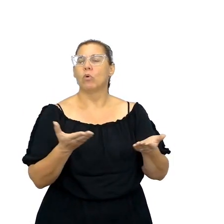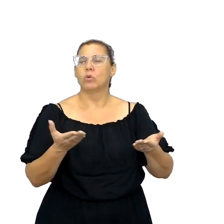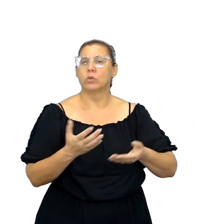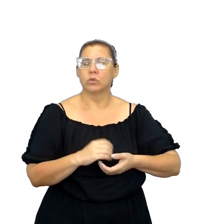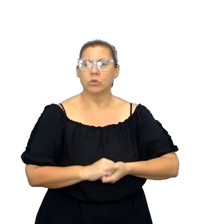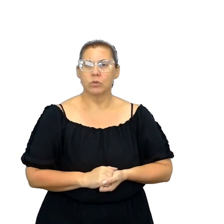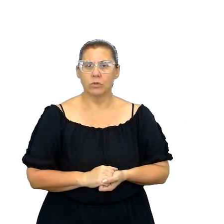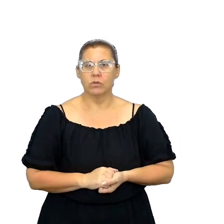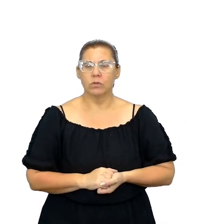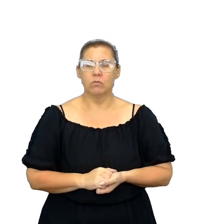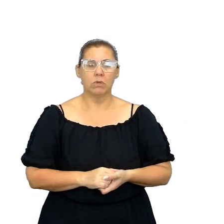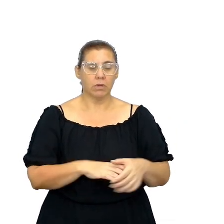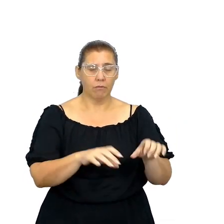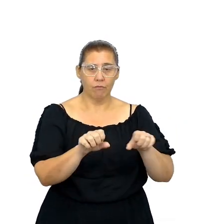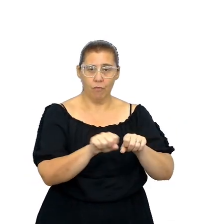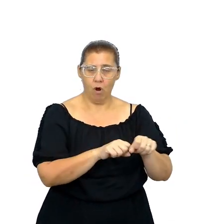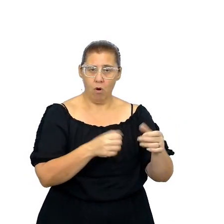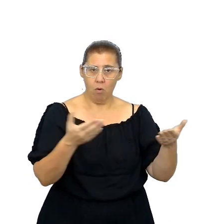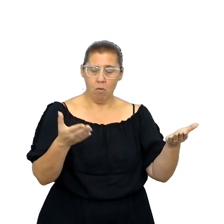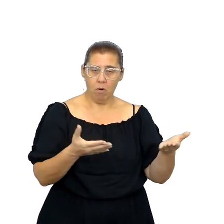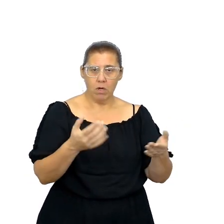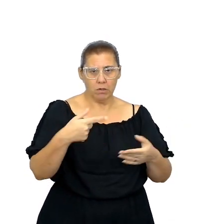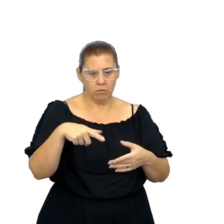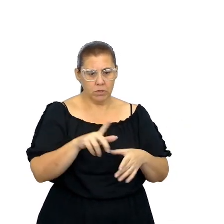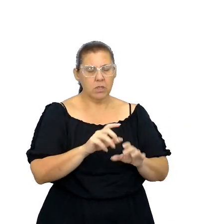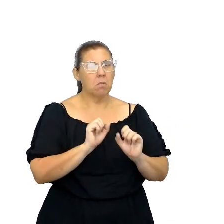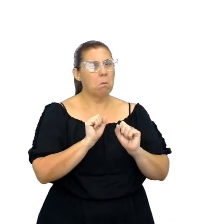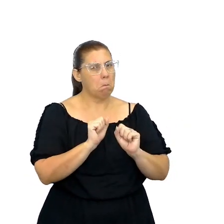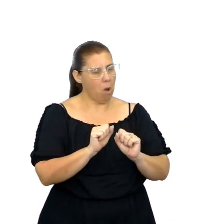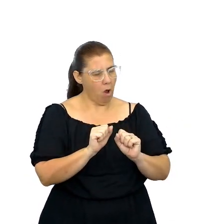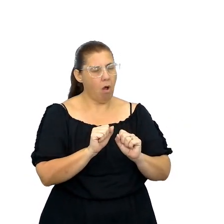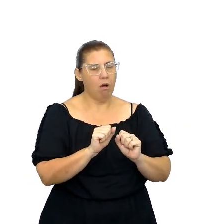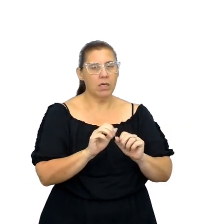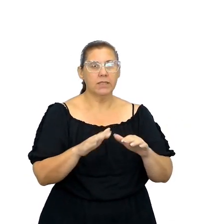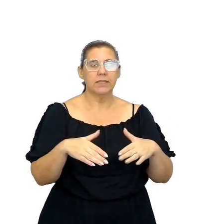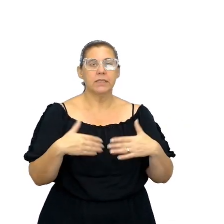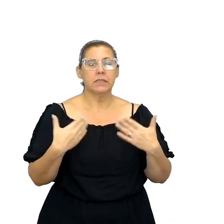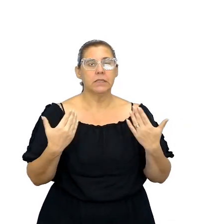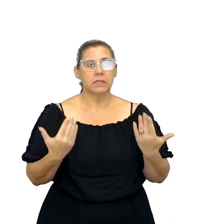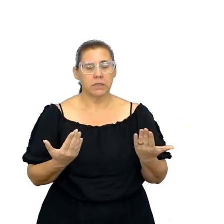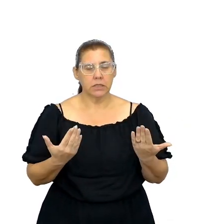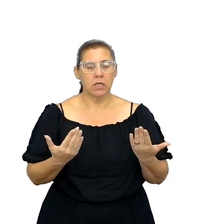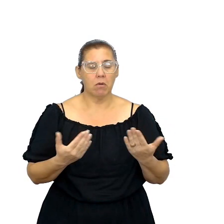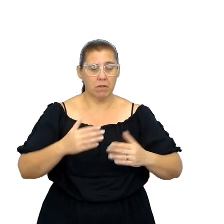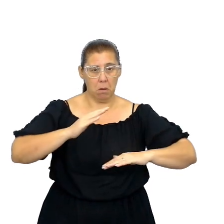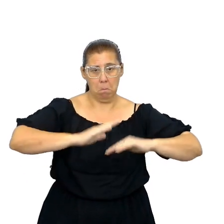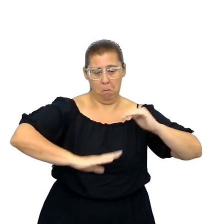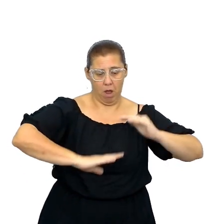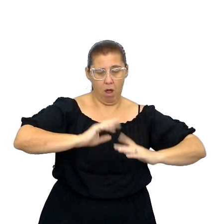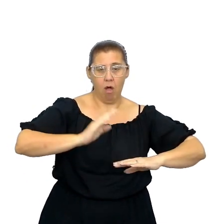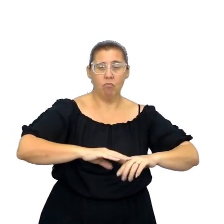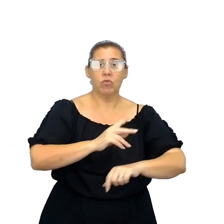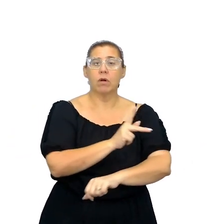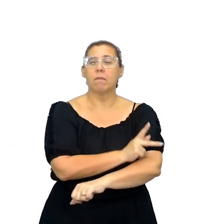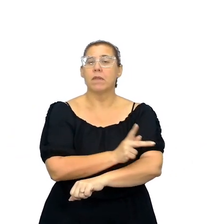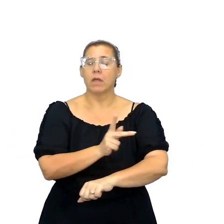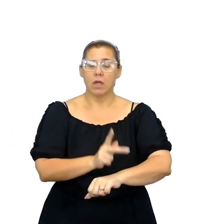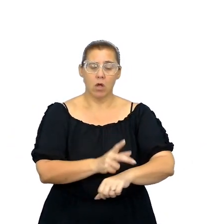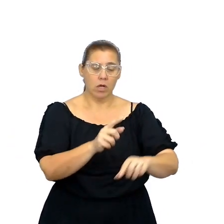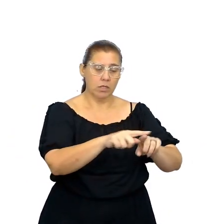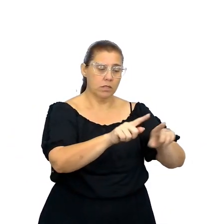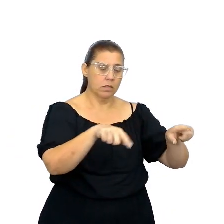com essa formação, para que vocês possam, então, partir, né, para ações pedagógicas em sala de